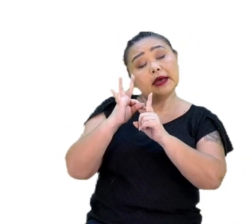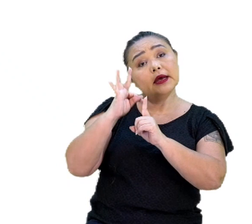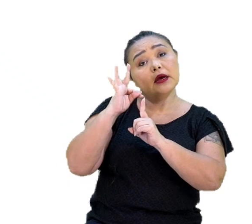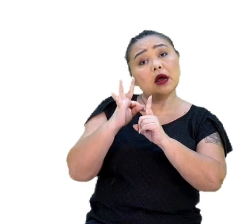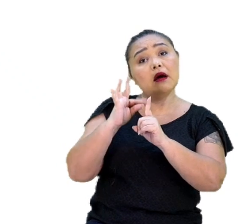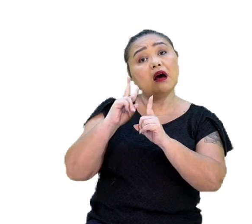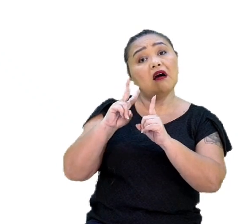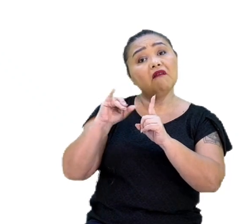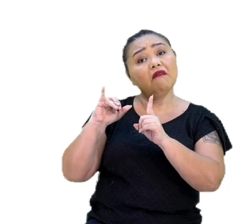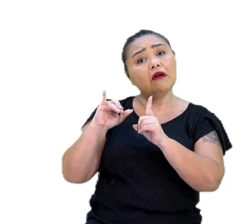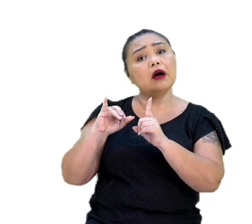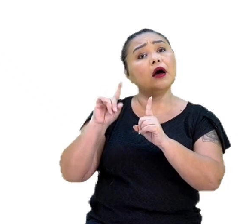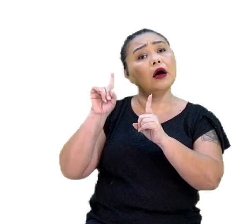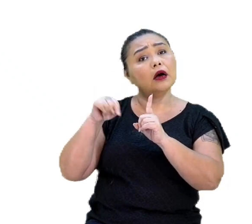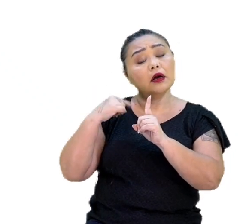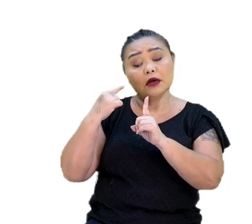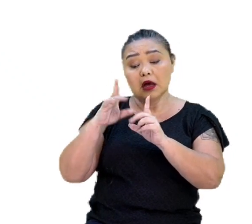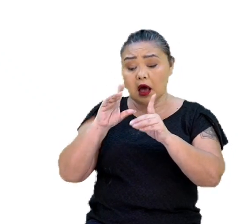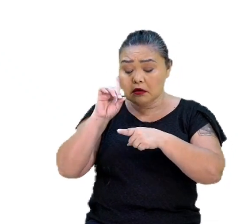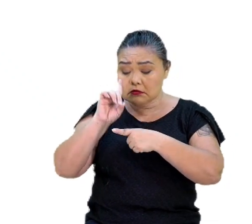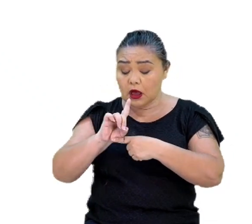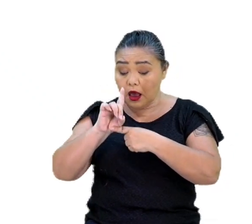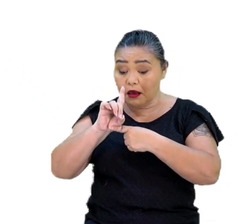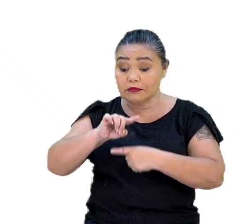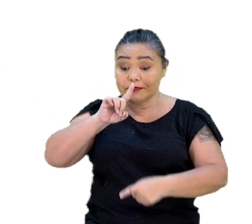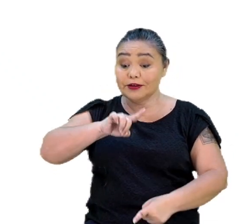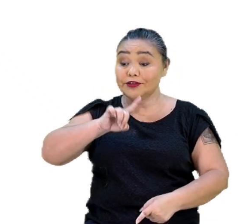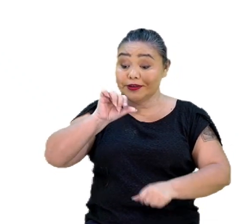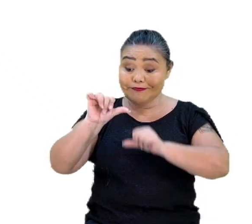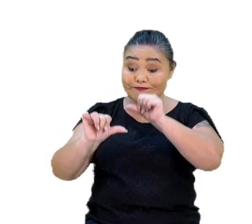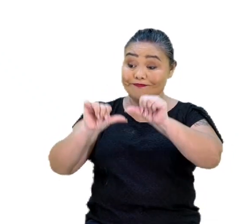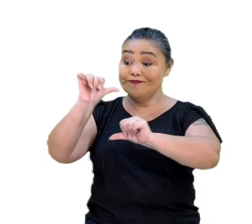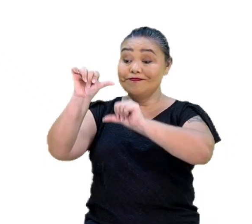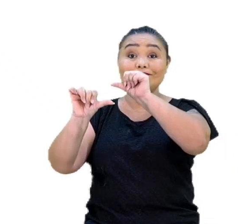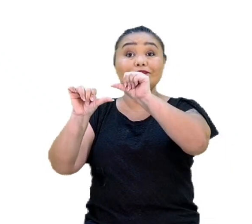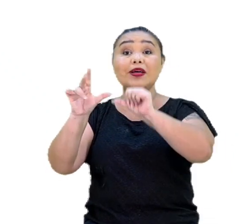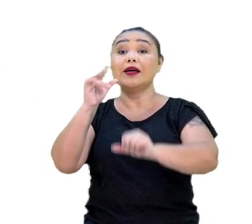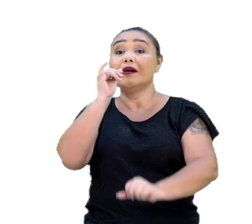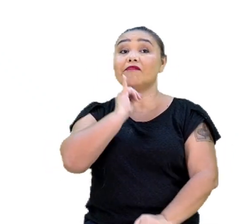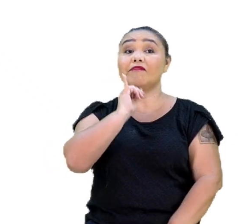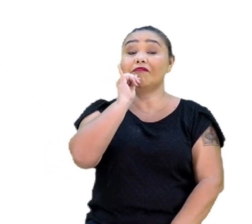vai fazer com que a densidade possa variar. Por exemplo, a